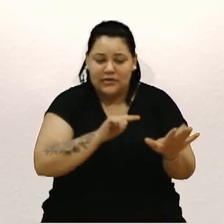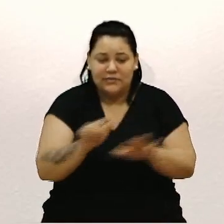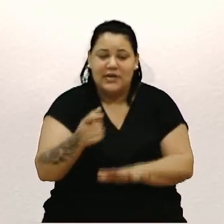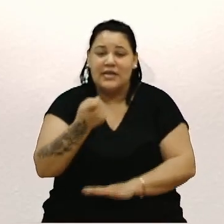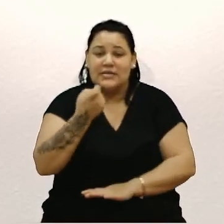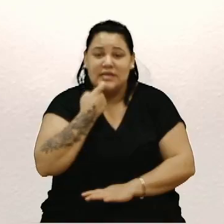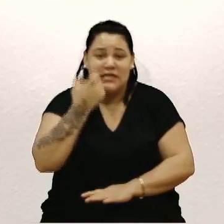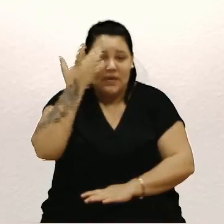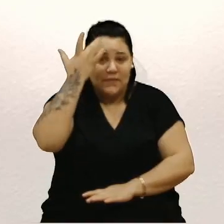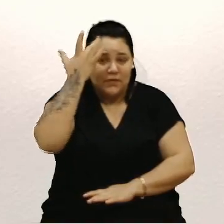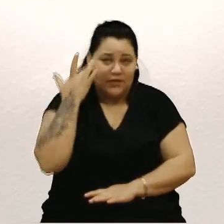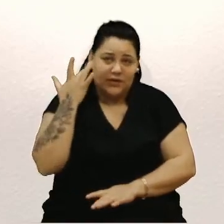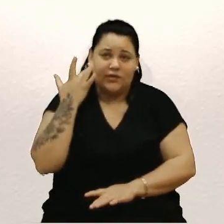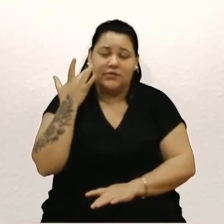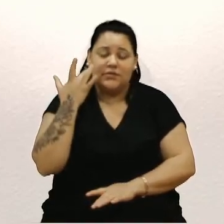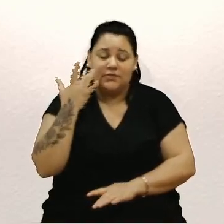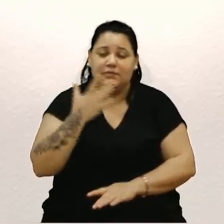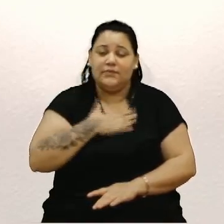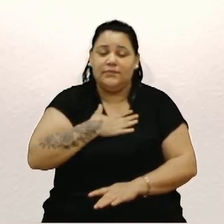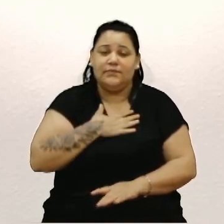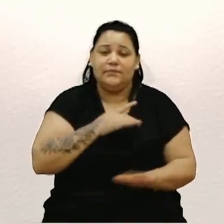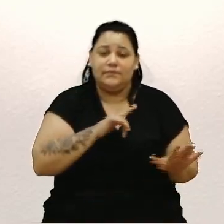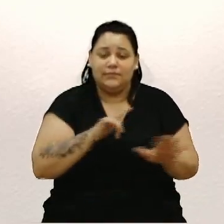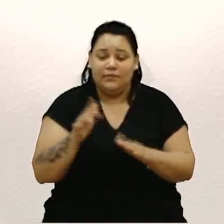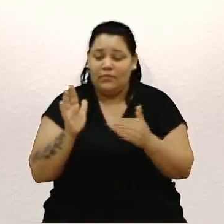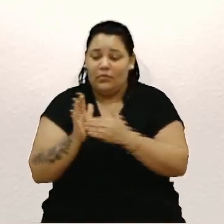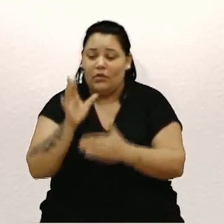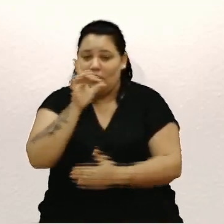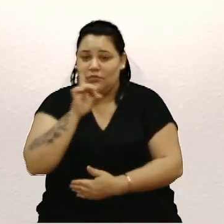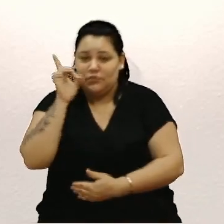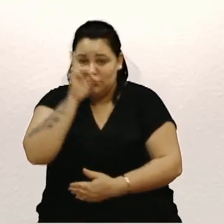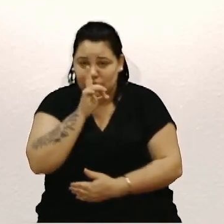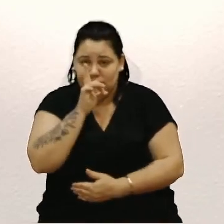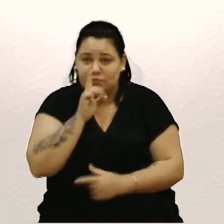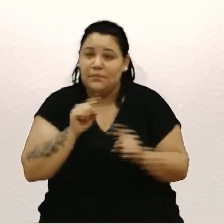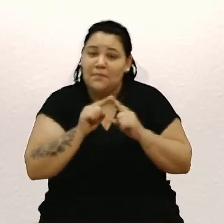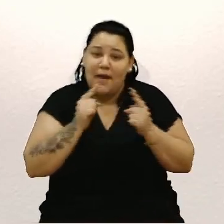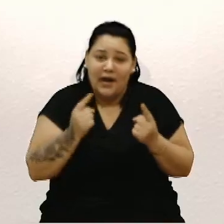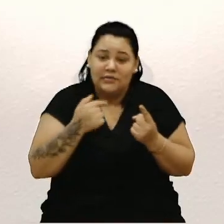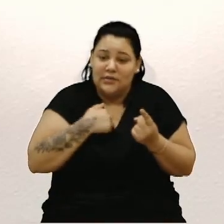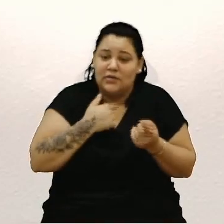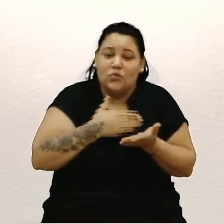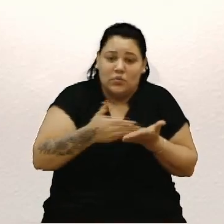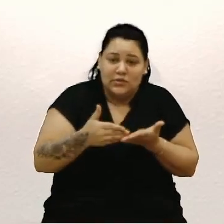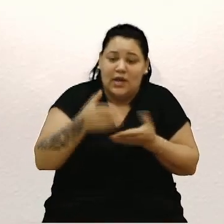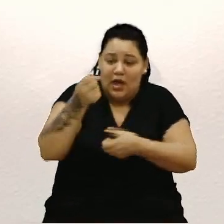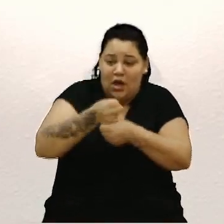mim a semana, né, vai até domingo, mas acredito eu que comece amanhã, né?